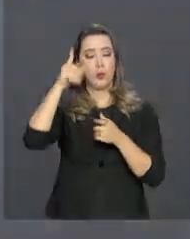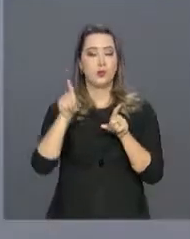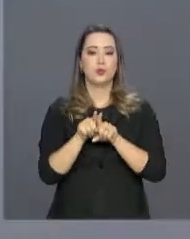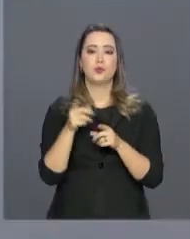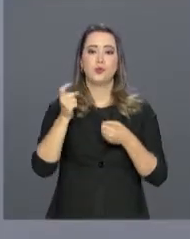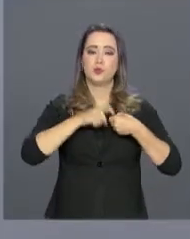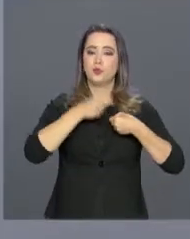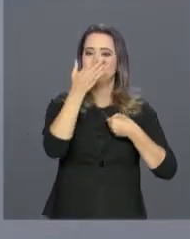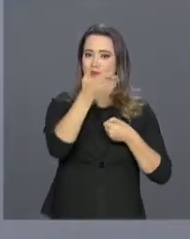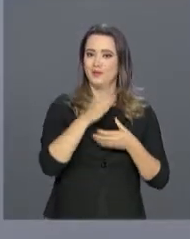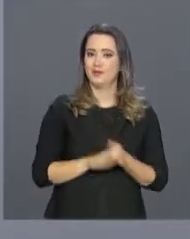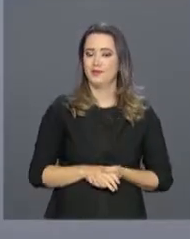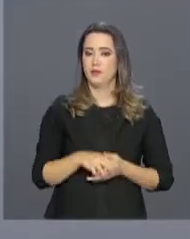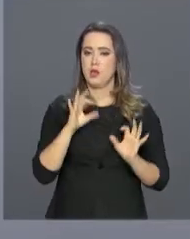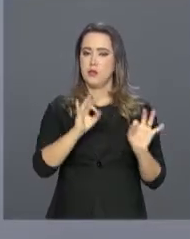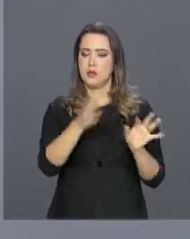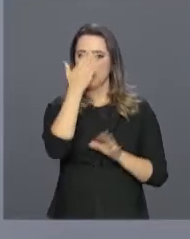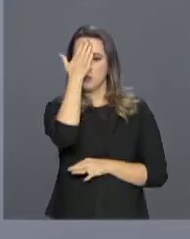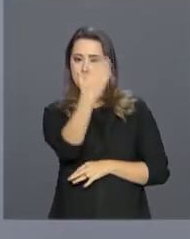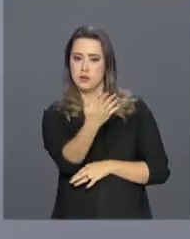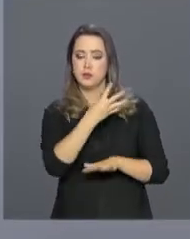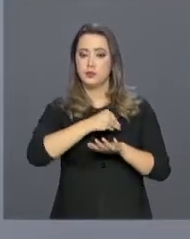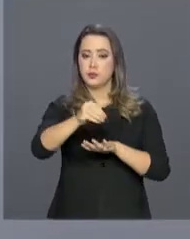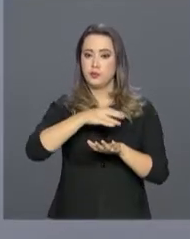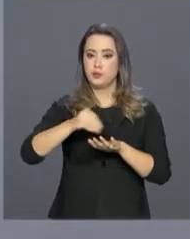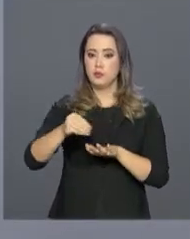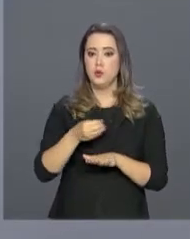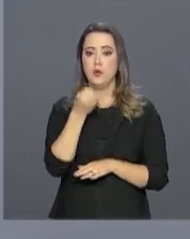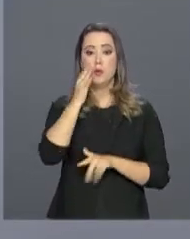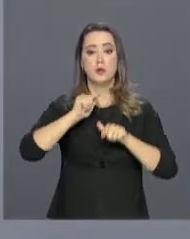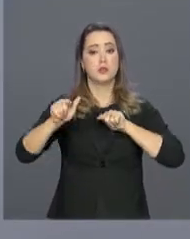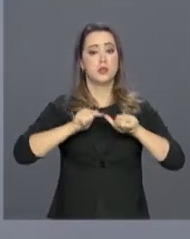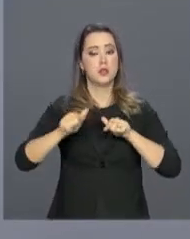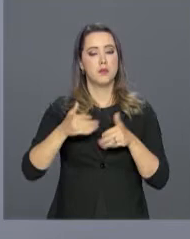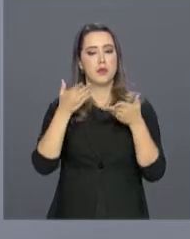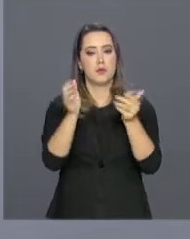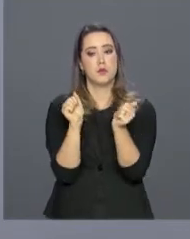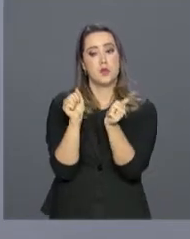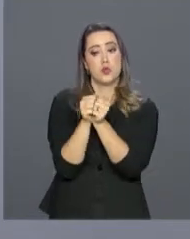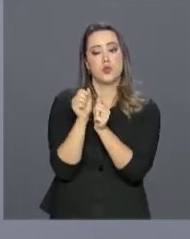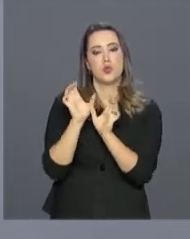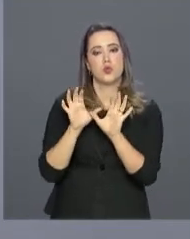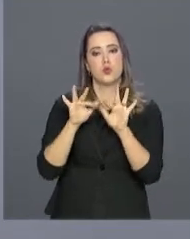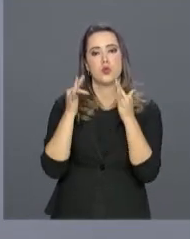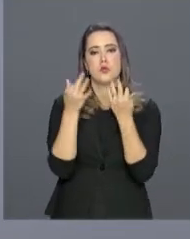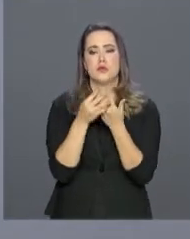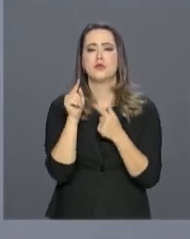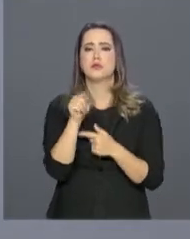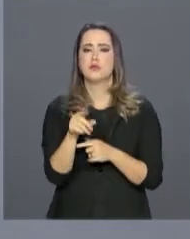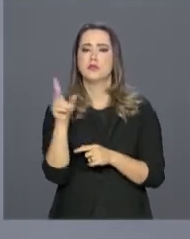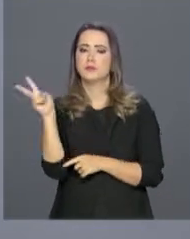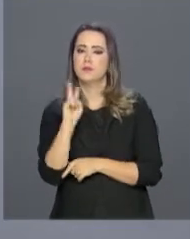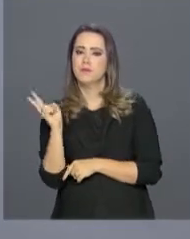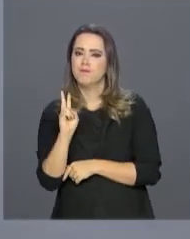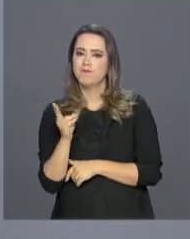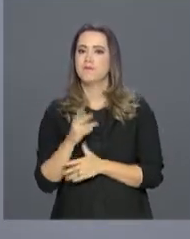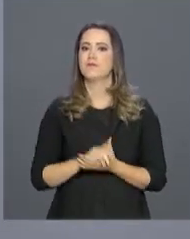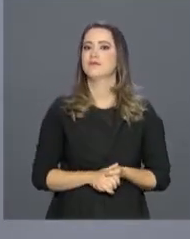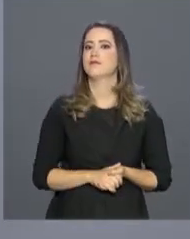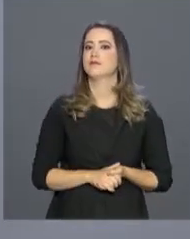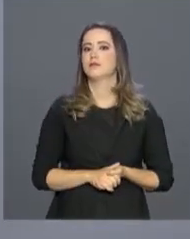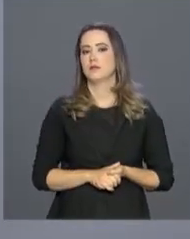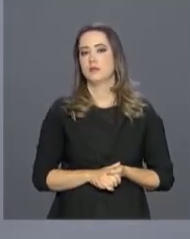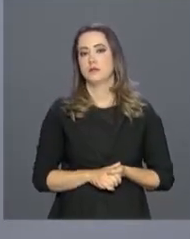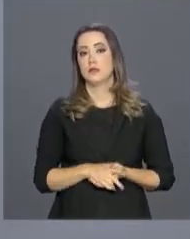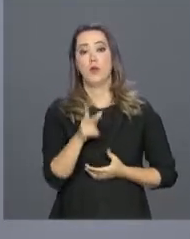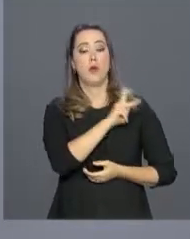você. Tá ótimo, João Pedro. Muito obrigado pelas informações. Bom trabalho aí no acompanhamento dessa transferência dos venezuelanos.